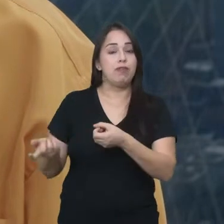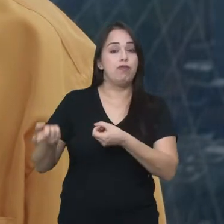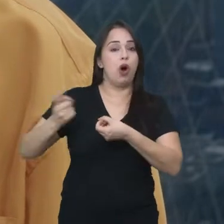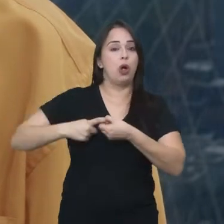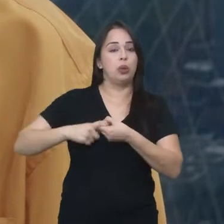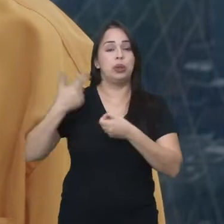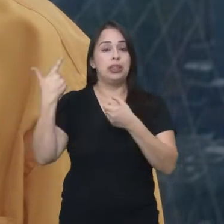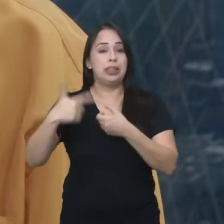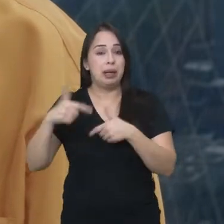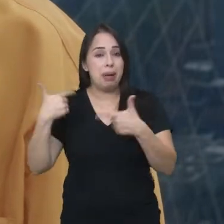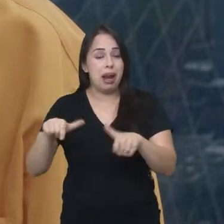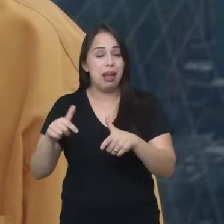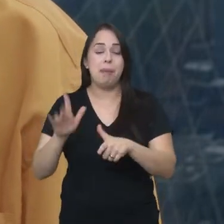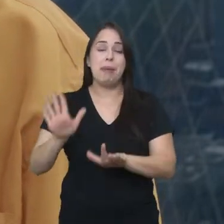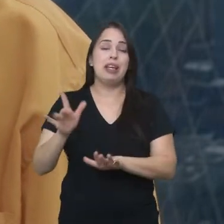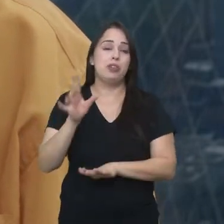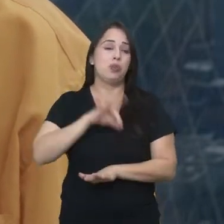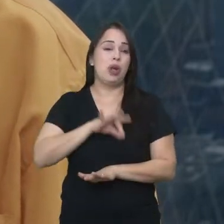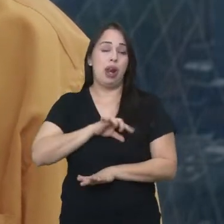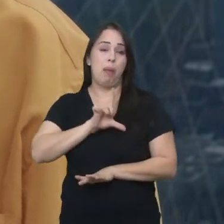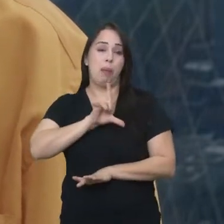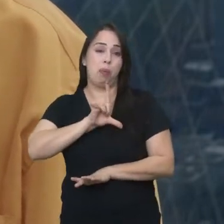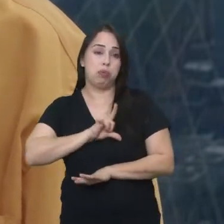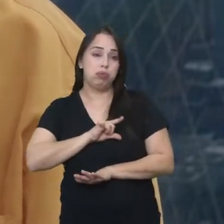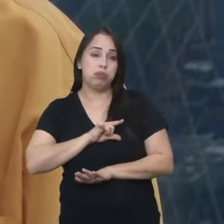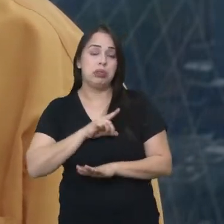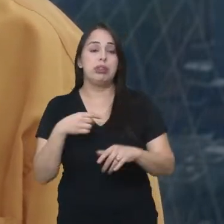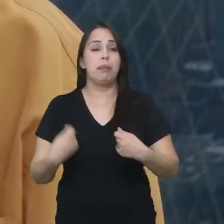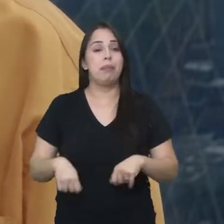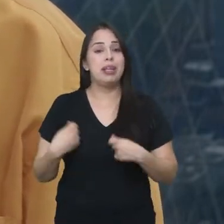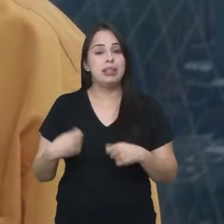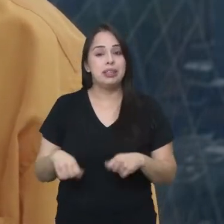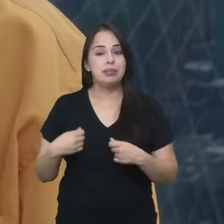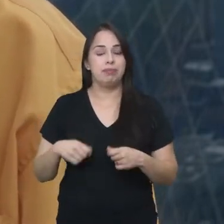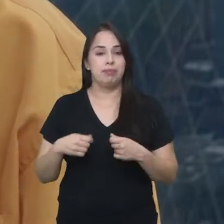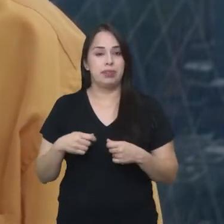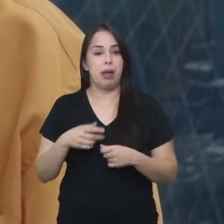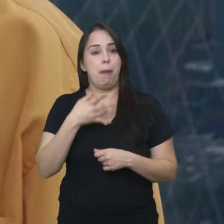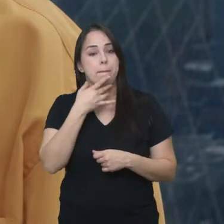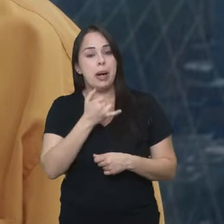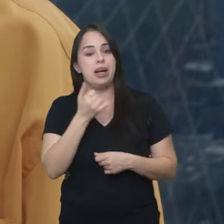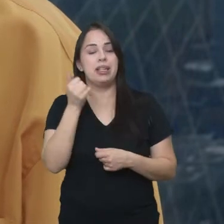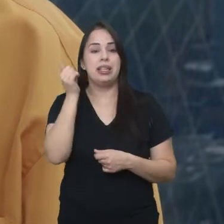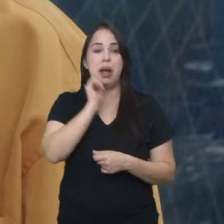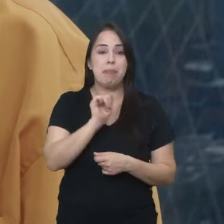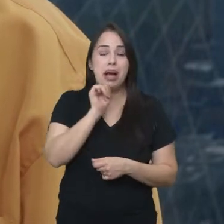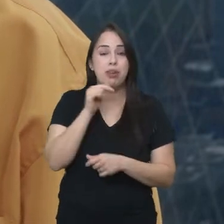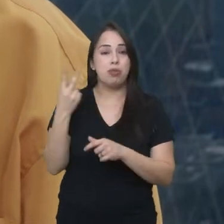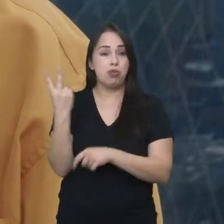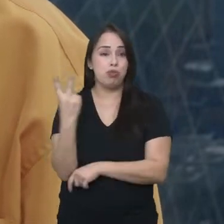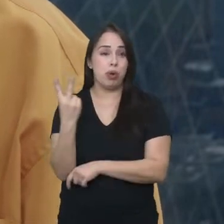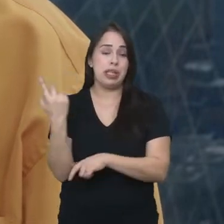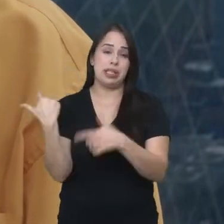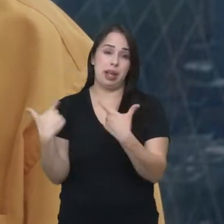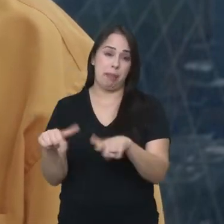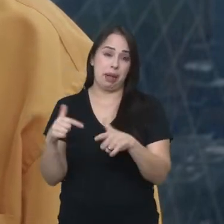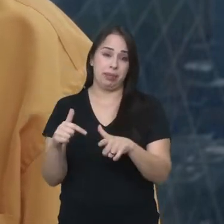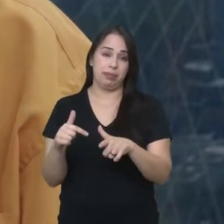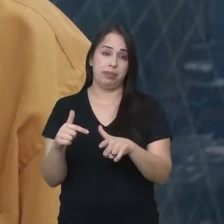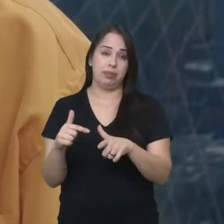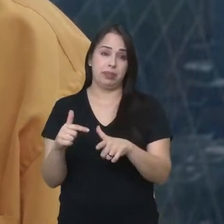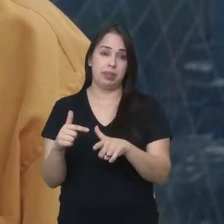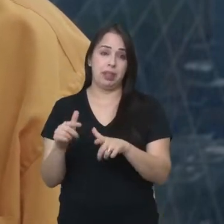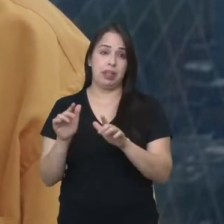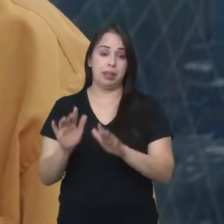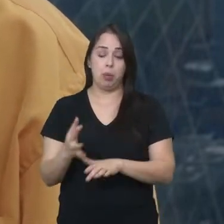mesmo valor de salário que tinha, e isso, né, às vezes, necessita de tanto o pai quanto a mãe estarem trabalhando, né? E a partir